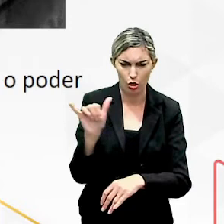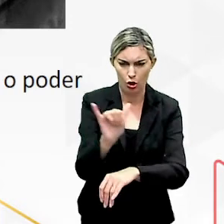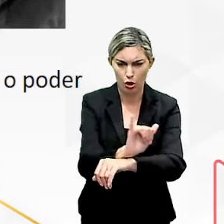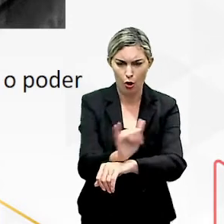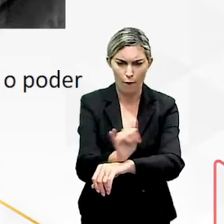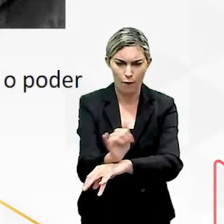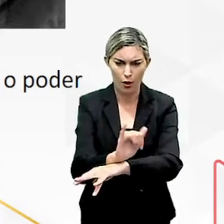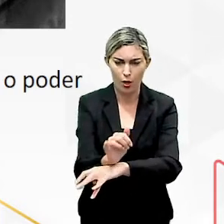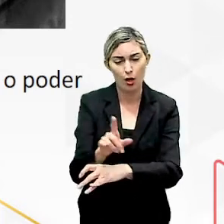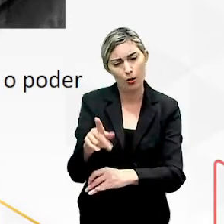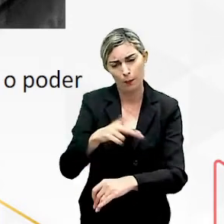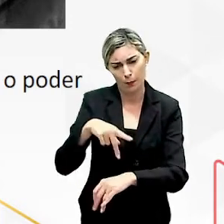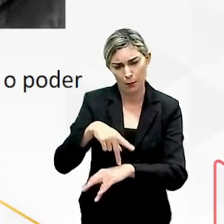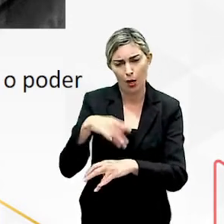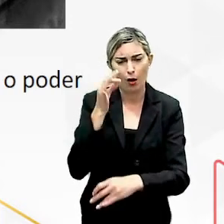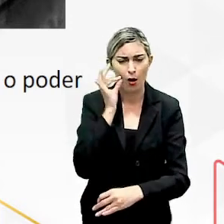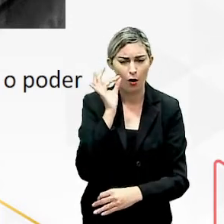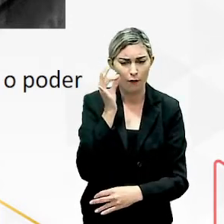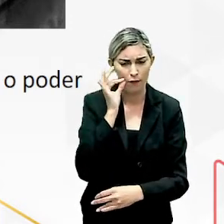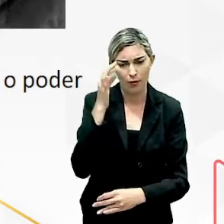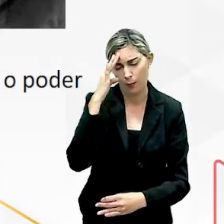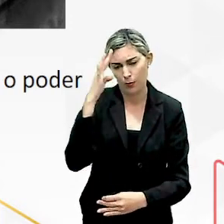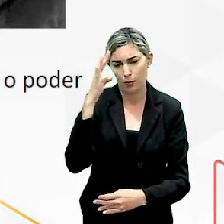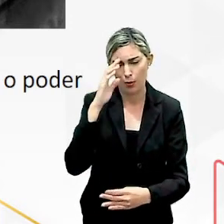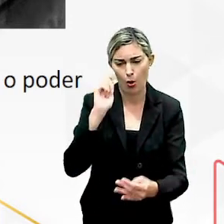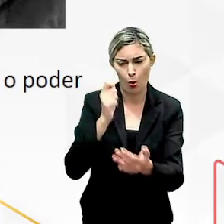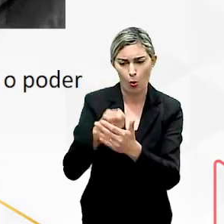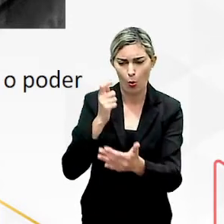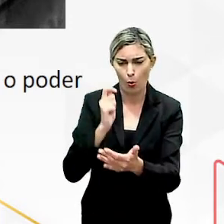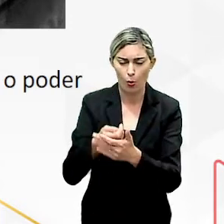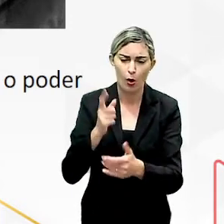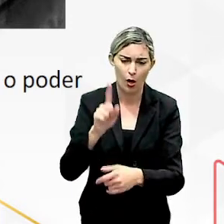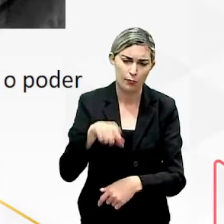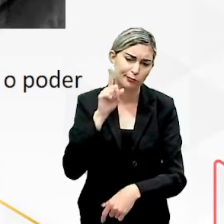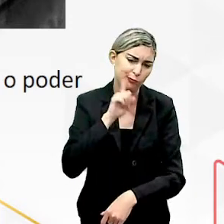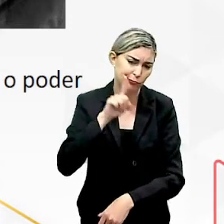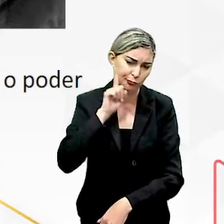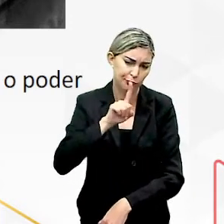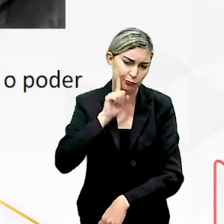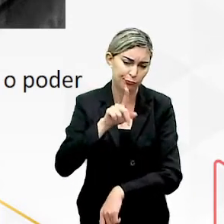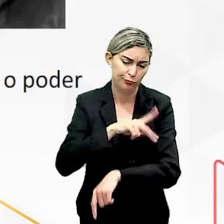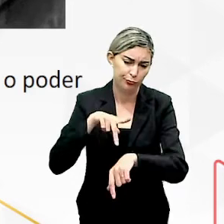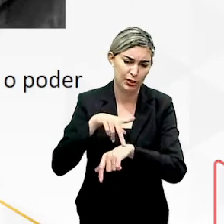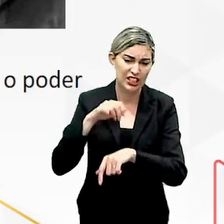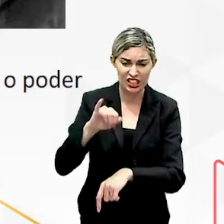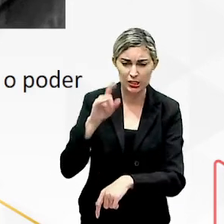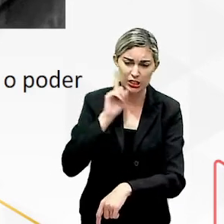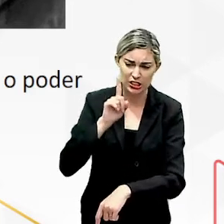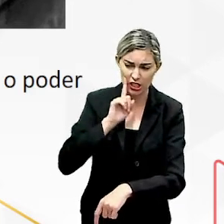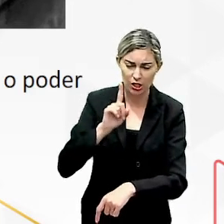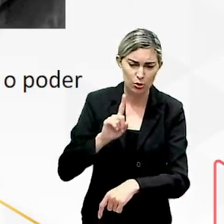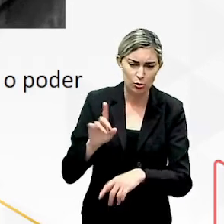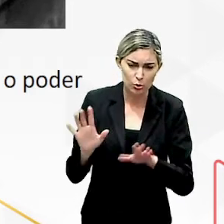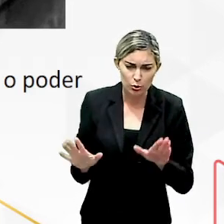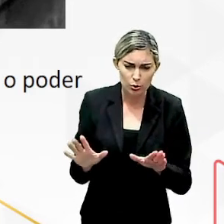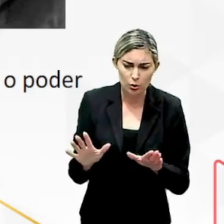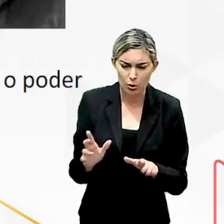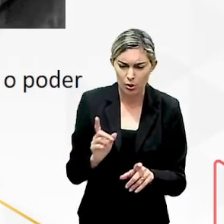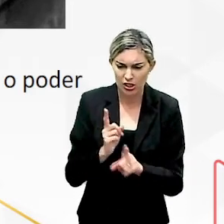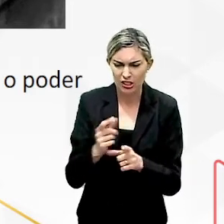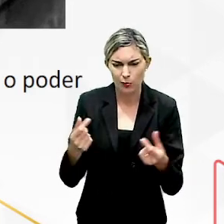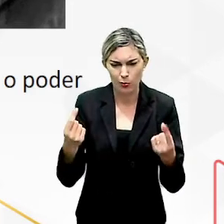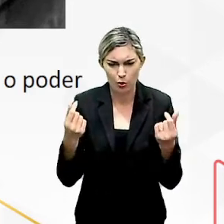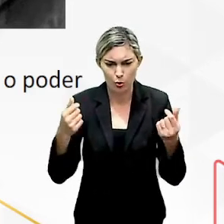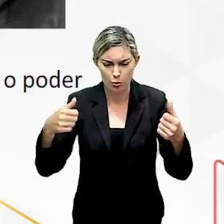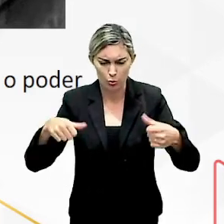país cafeicultor e nosso principal comprador de café são os Estados Unidos. Se os Estados Unidos se encontram numa